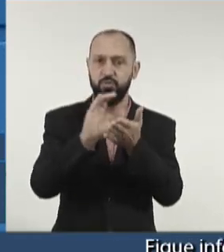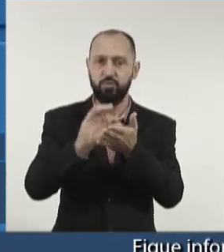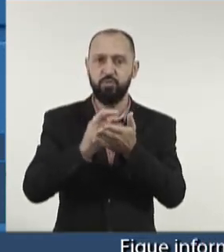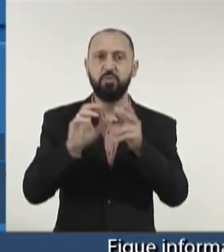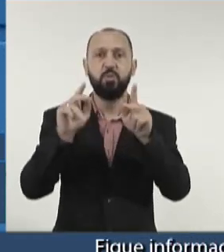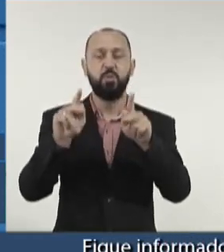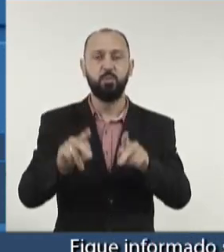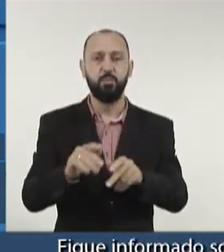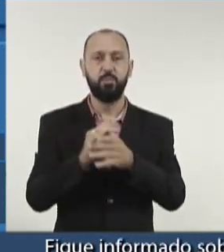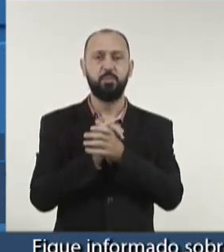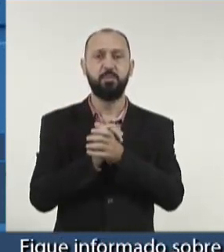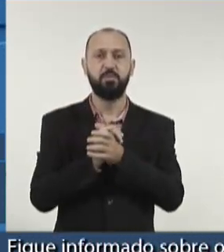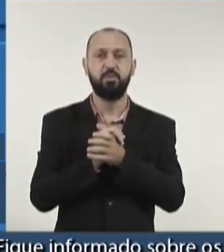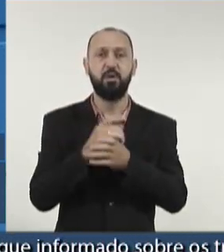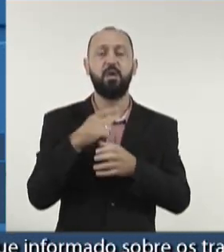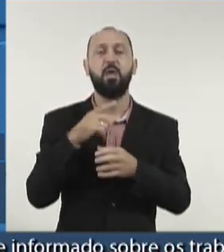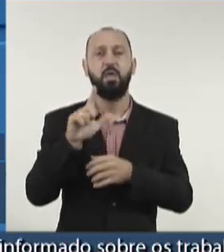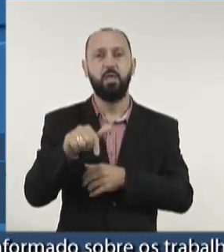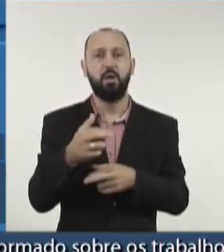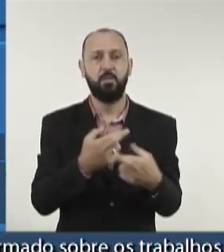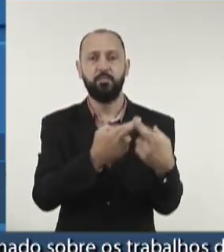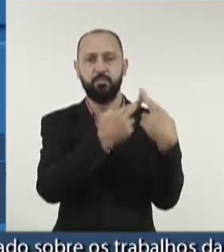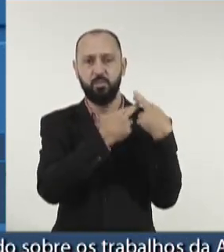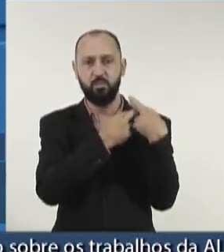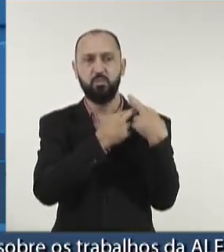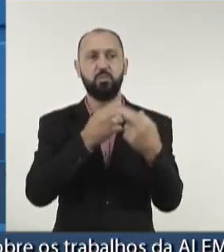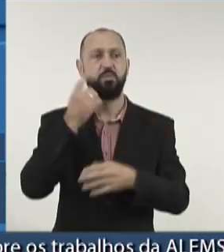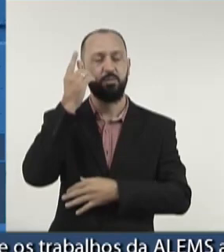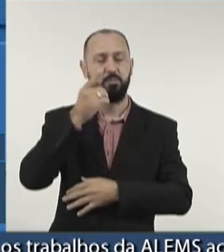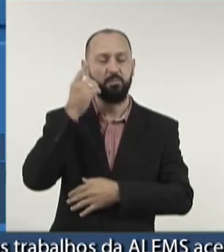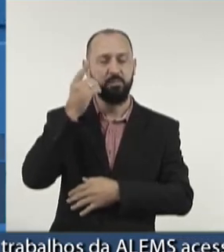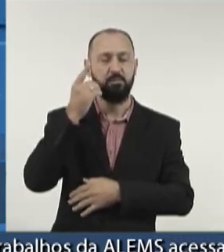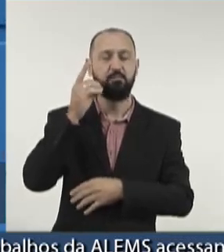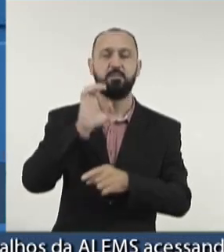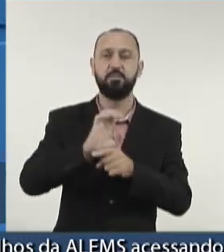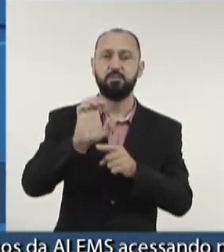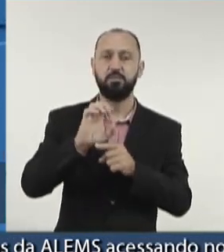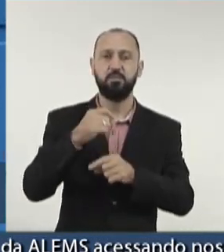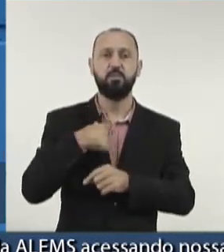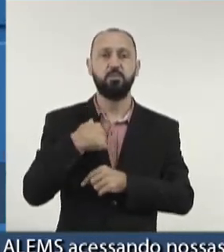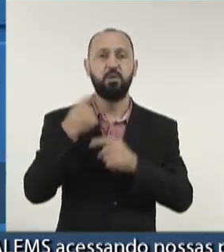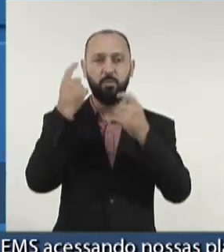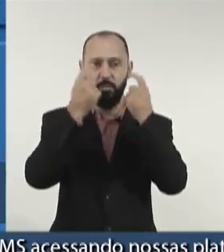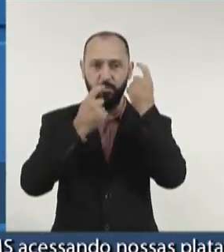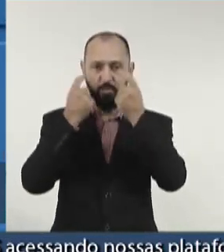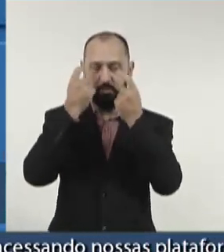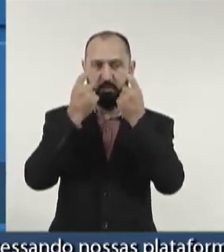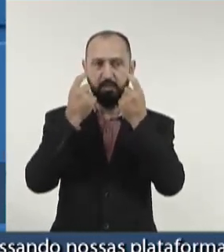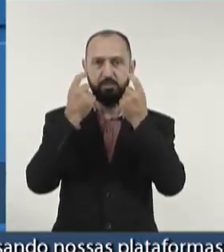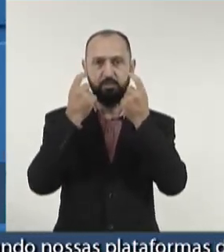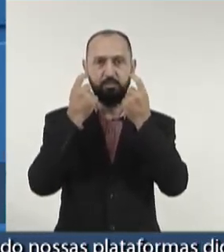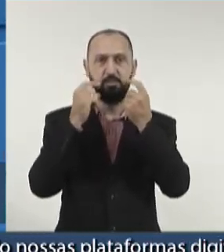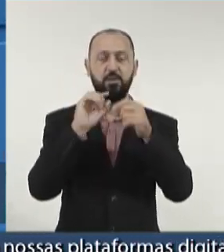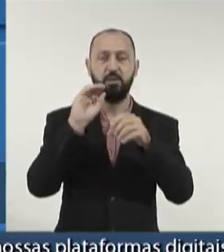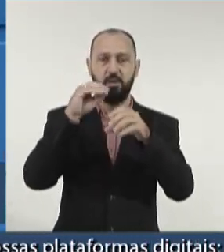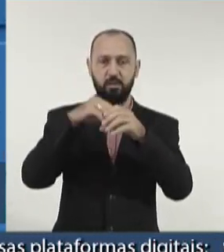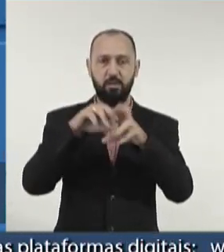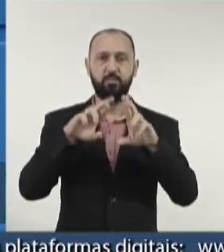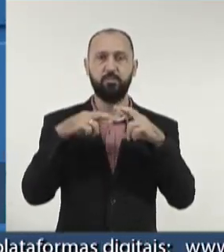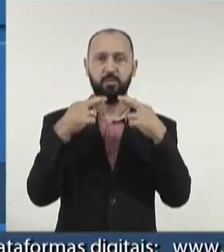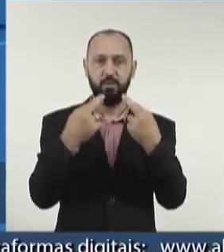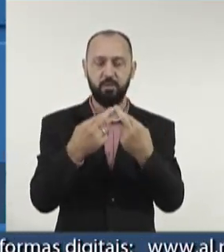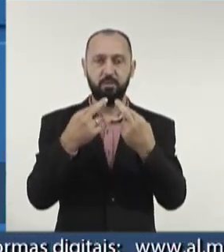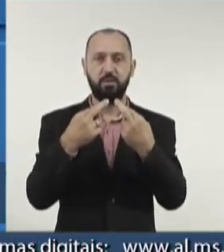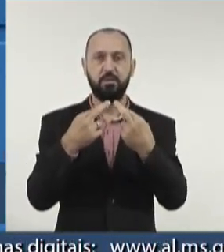públicos. Essa é uma atribuição do deputado estadual, né? Eu tenho uma preocupação, deputado. Na reunião aqui